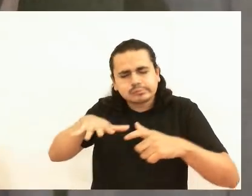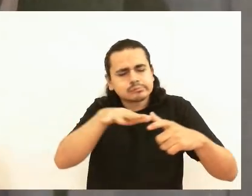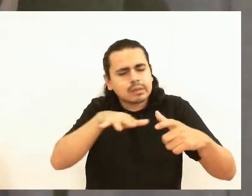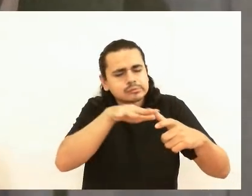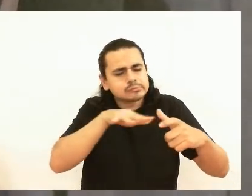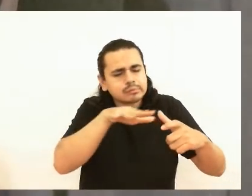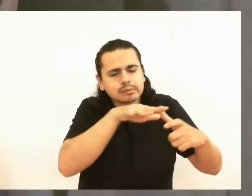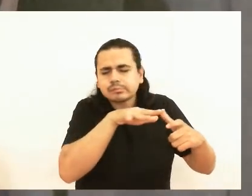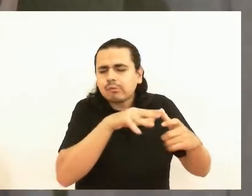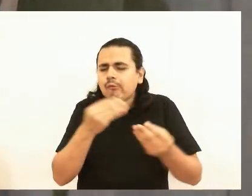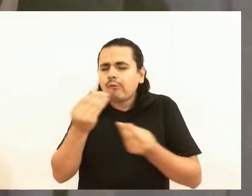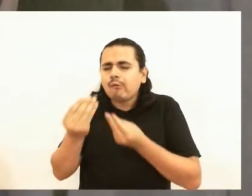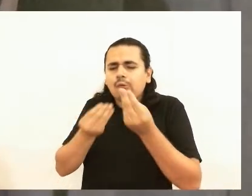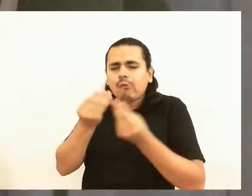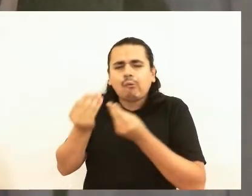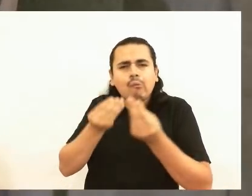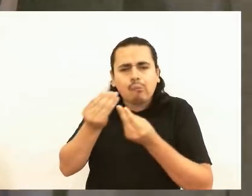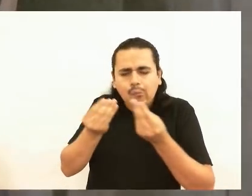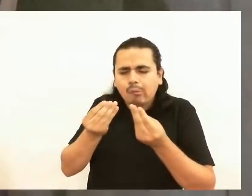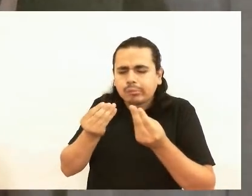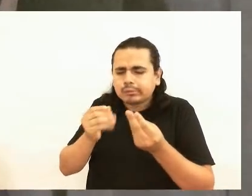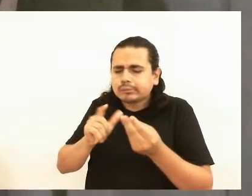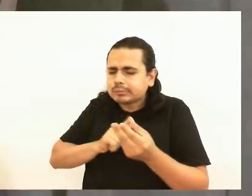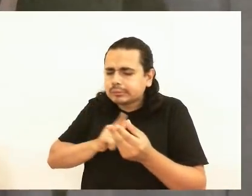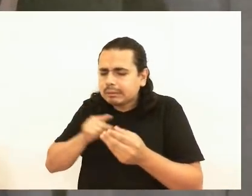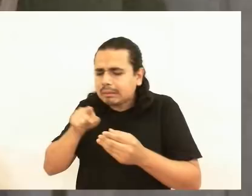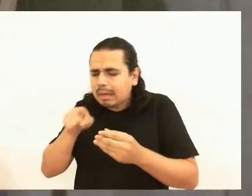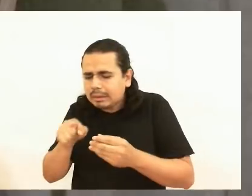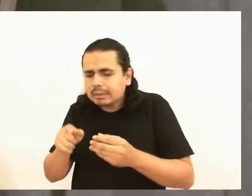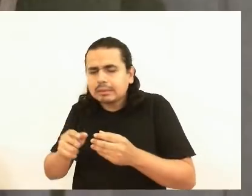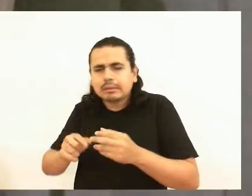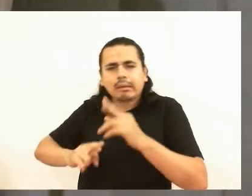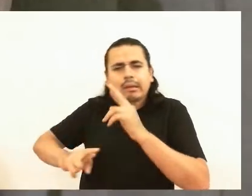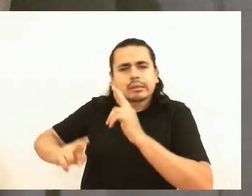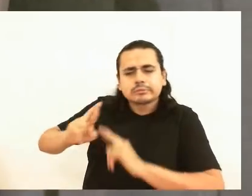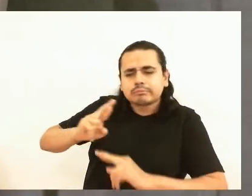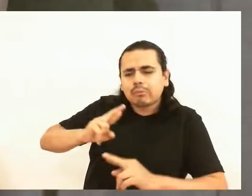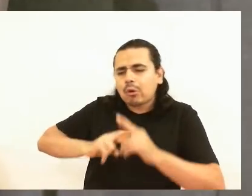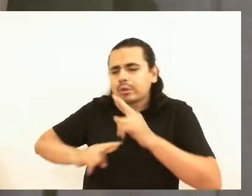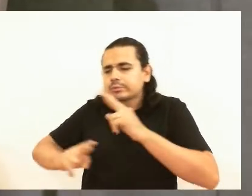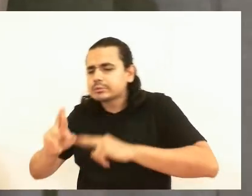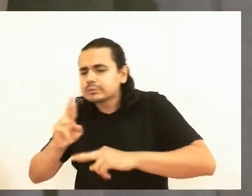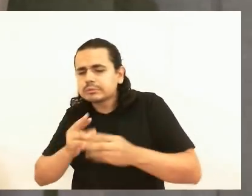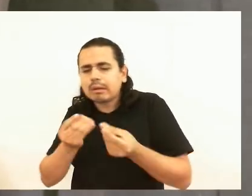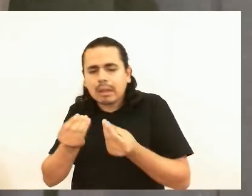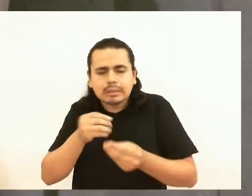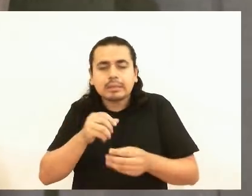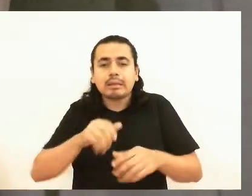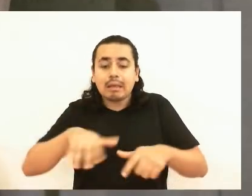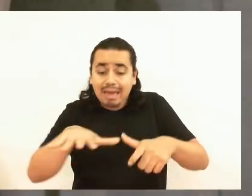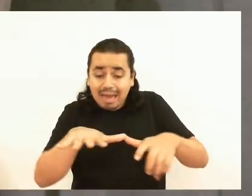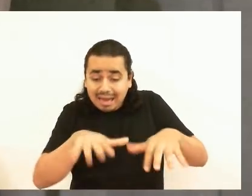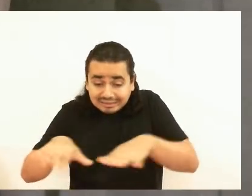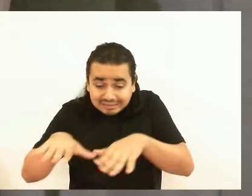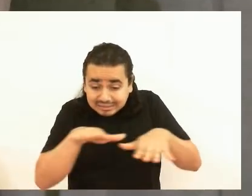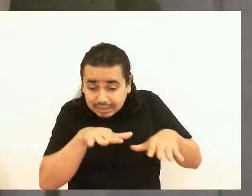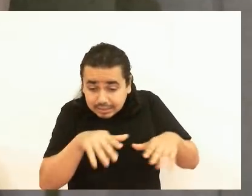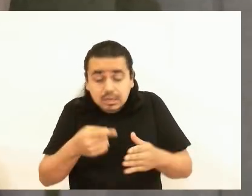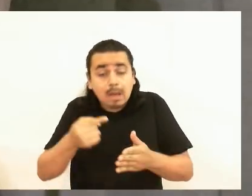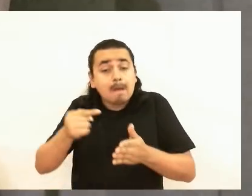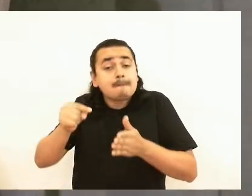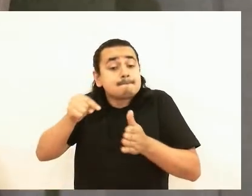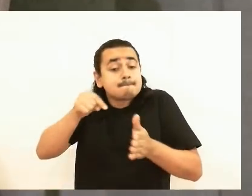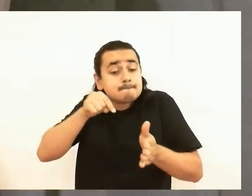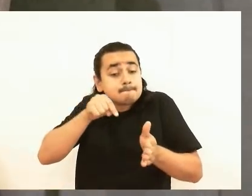eles já também têm de alguma forma respostas para as crianças então é a pergunta